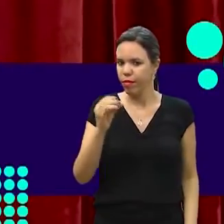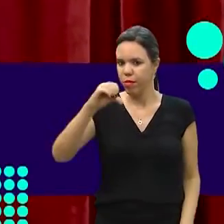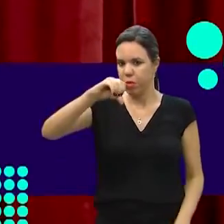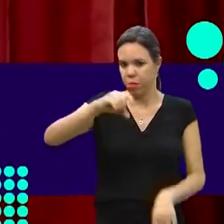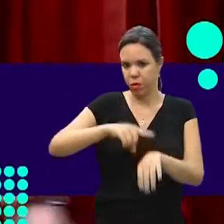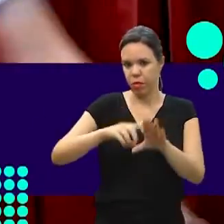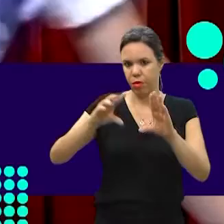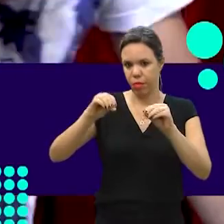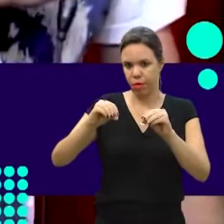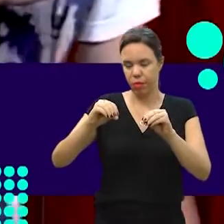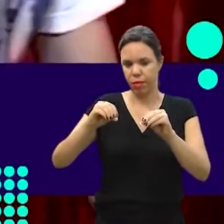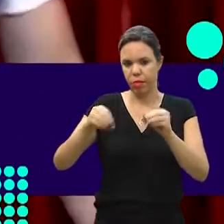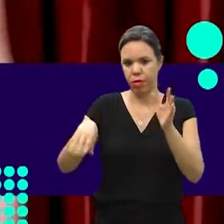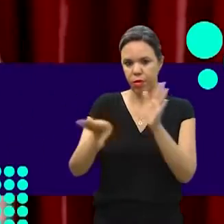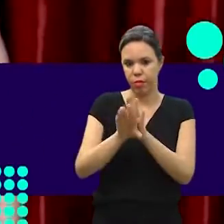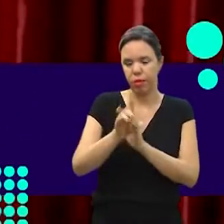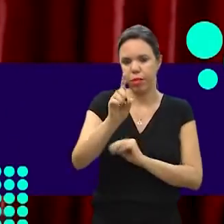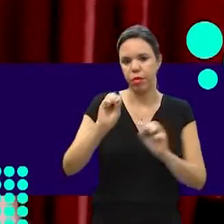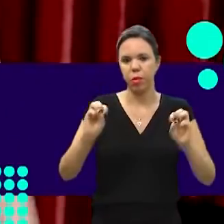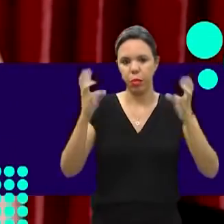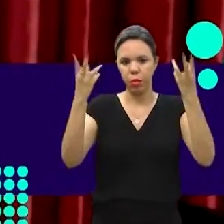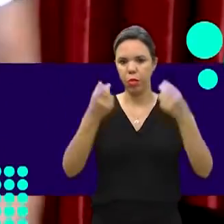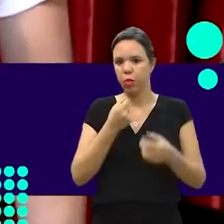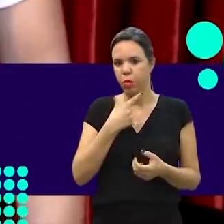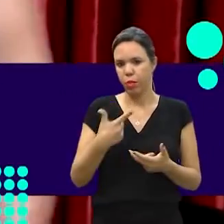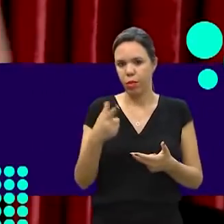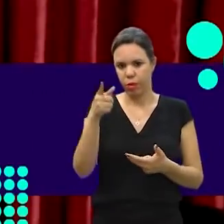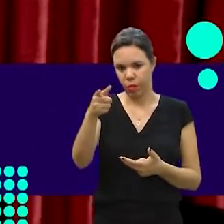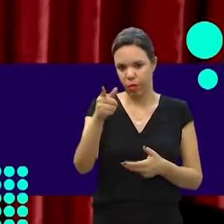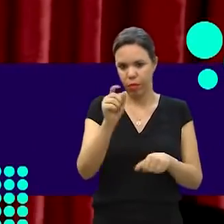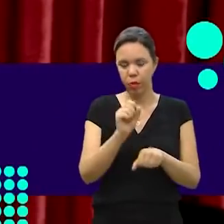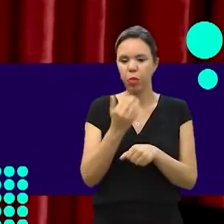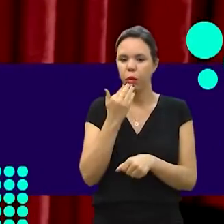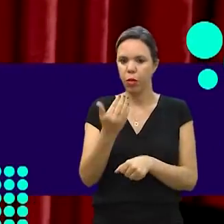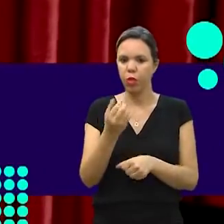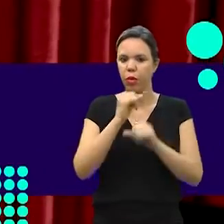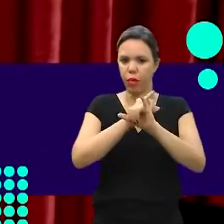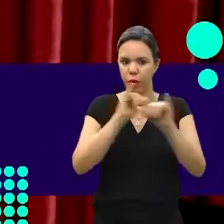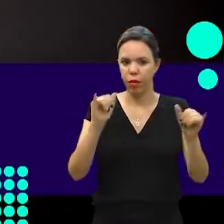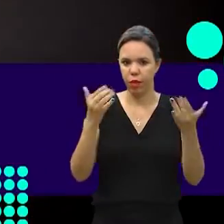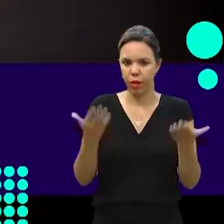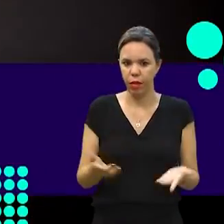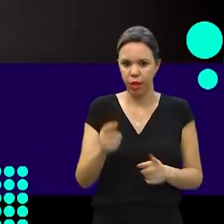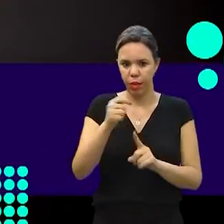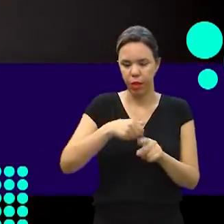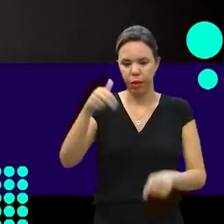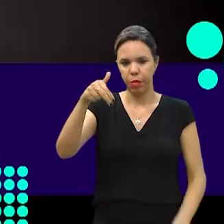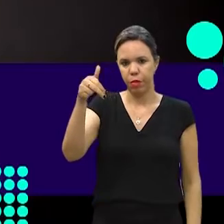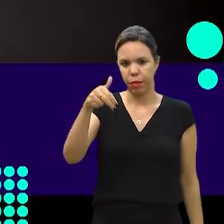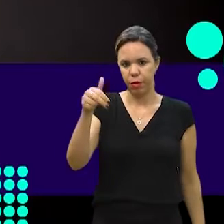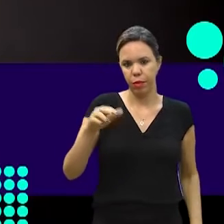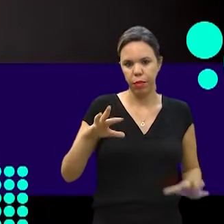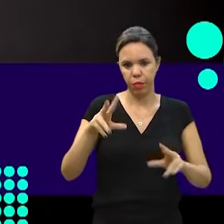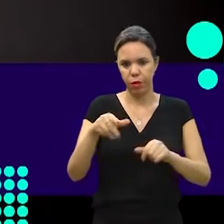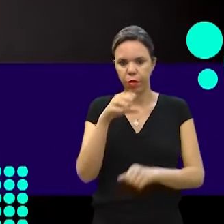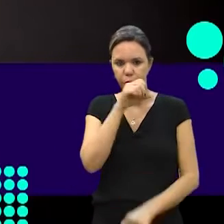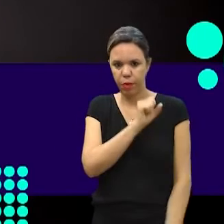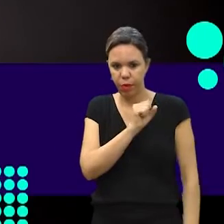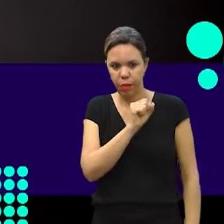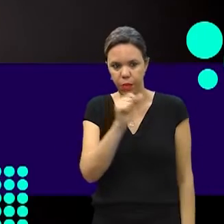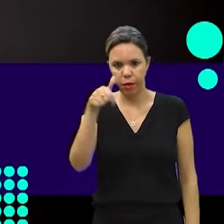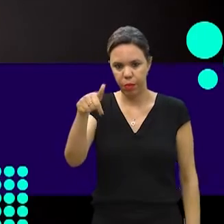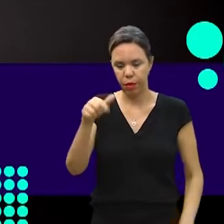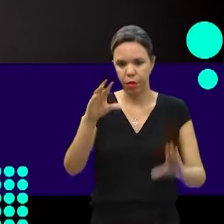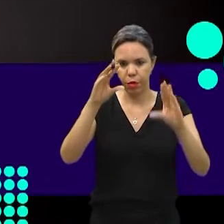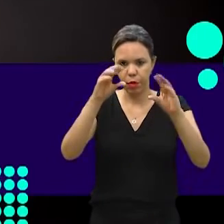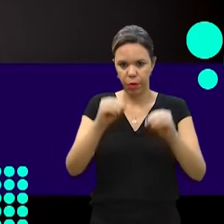Iguatemi às 9 da noite. Ele chega com um show de comédia Vocês Pedem, Eu Conto. Este mês de novembro, todo